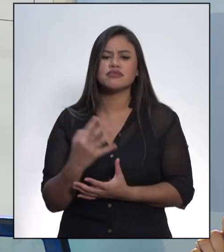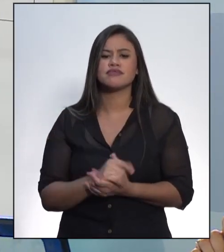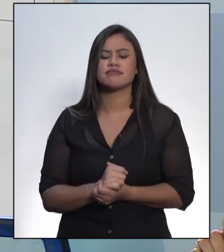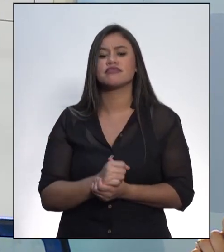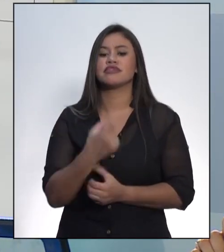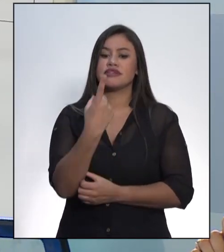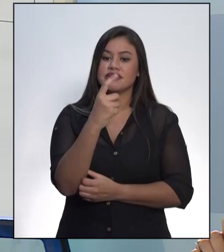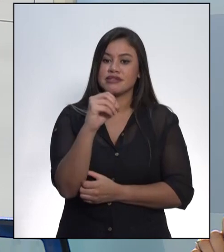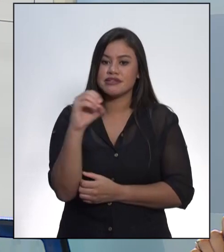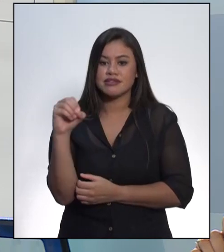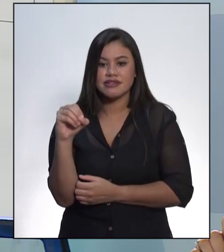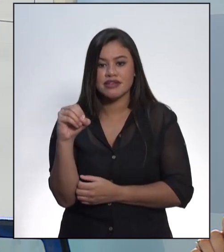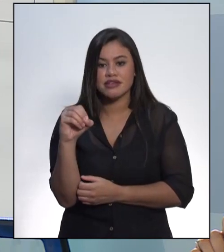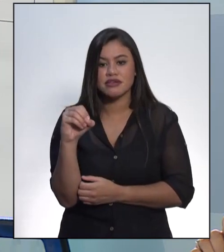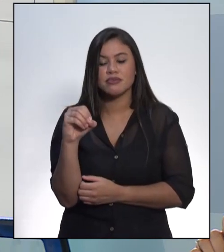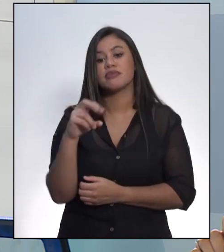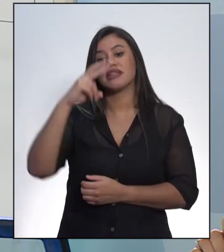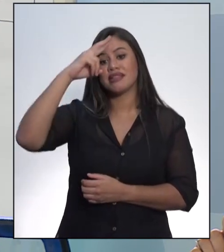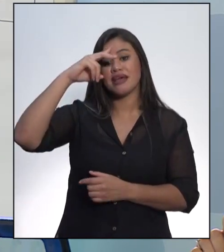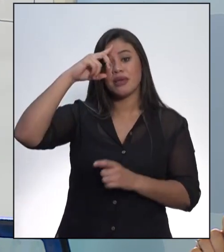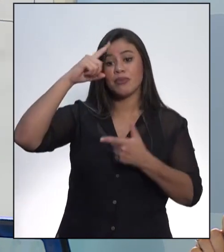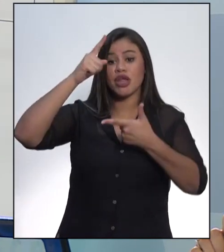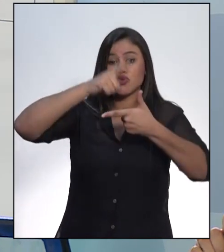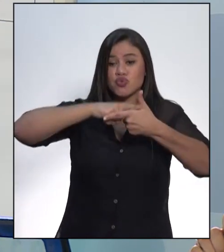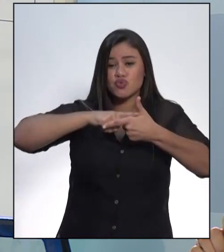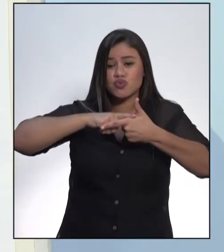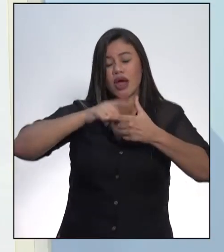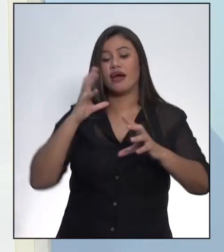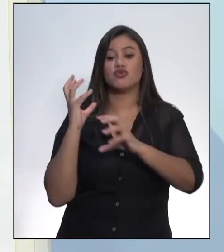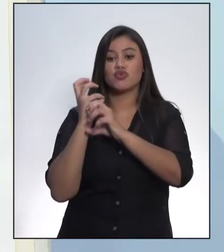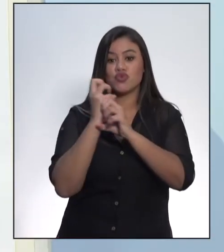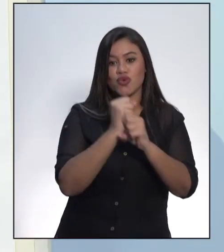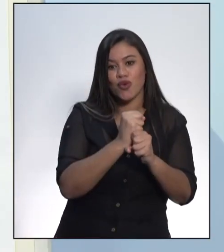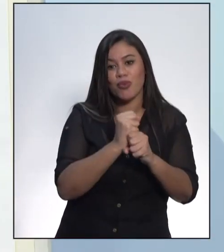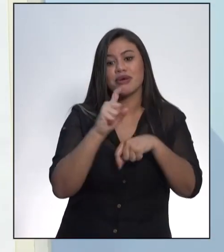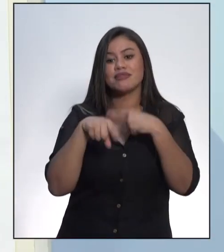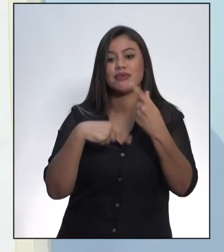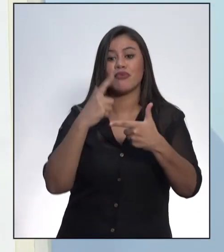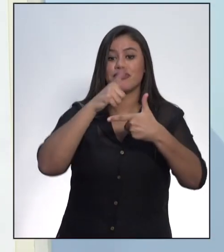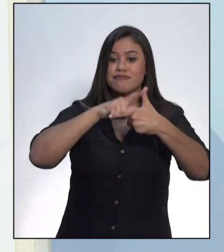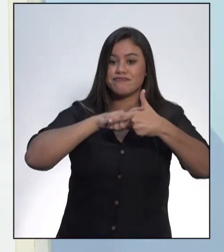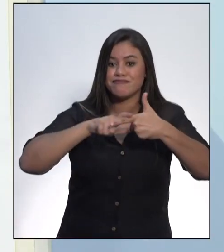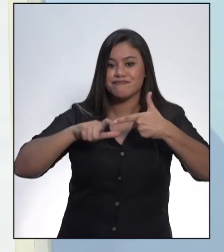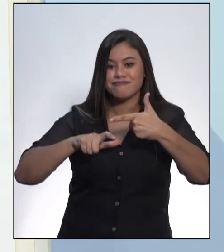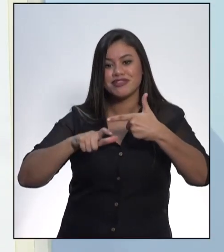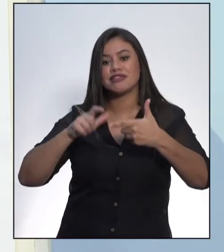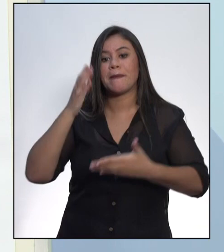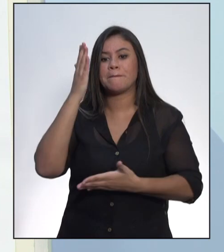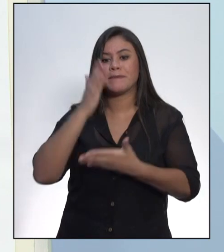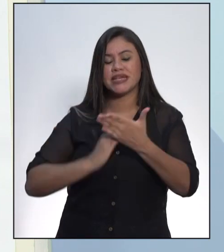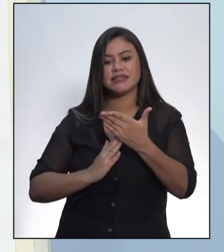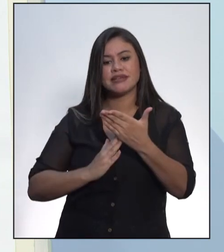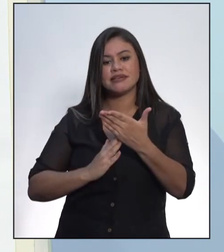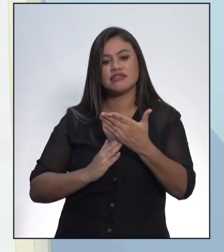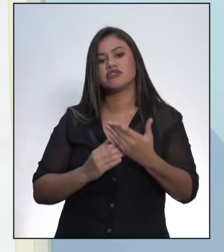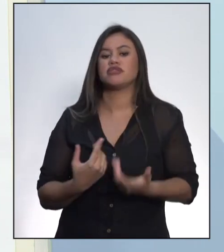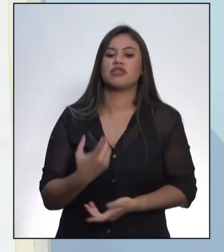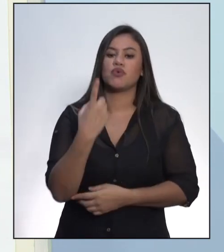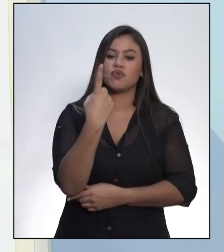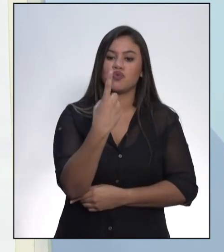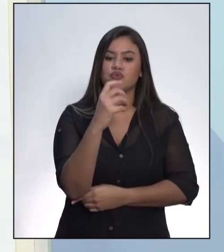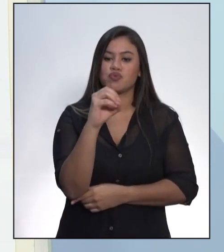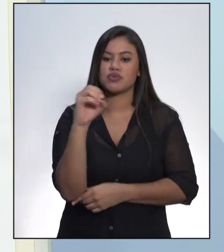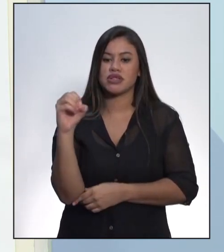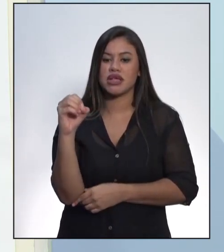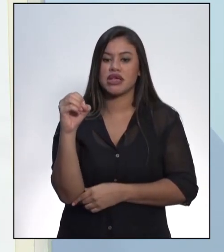que essa soma, eu estou dividindo ao meio, né? Então, eu estou dividindo ao meio a quantidade. Ou seja, 100 dividido